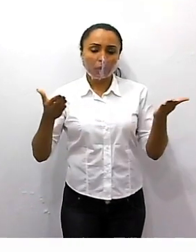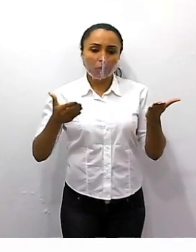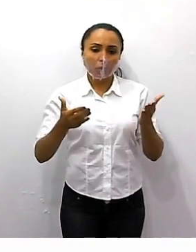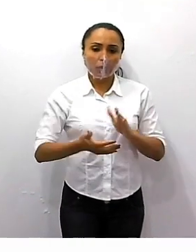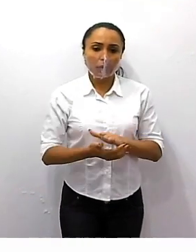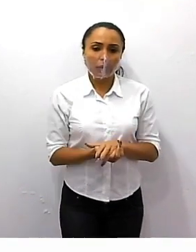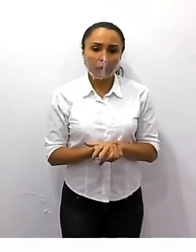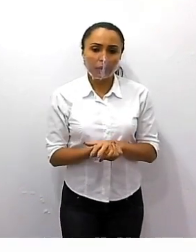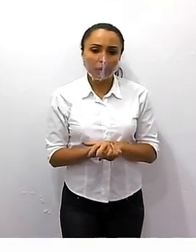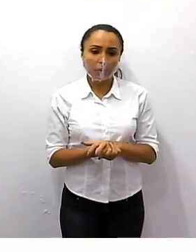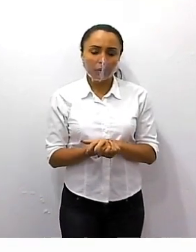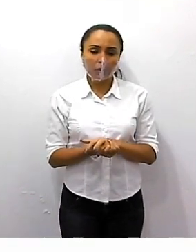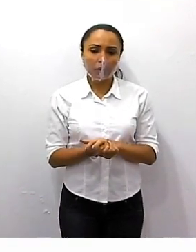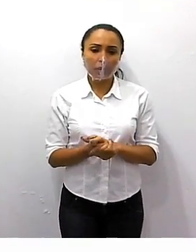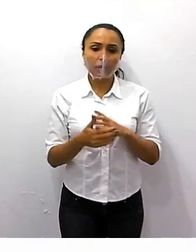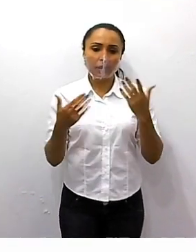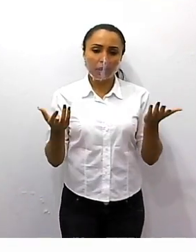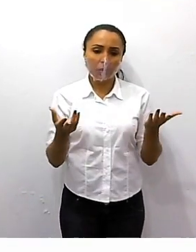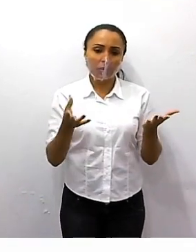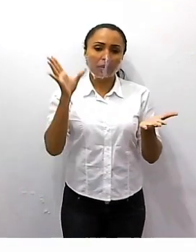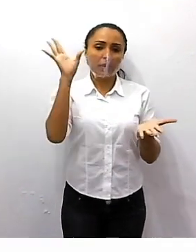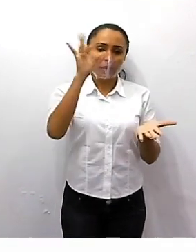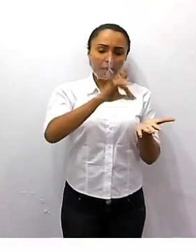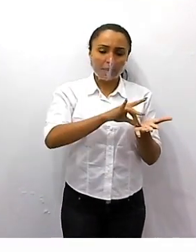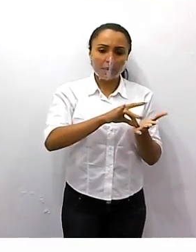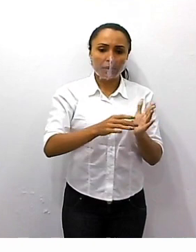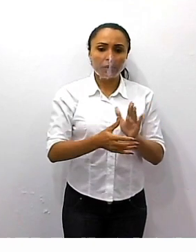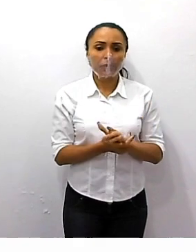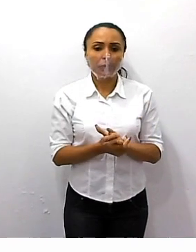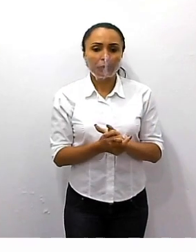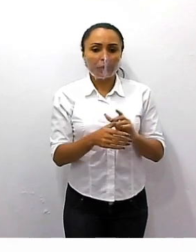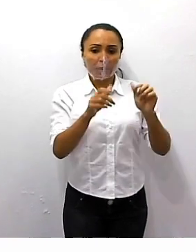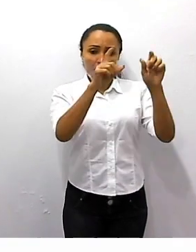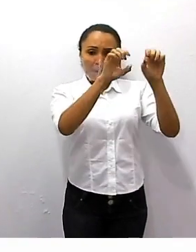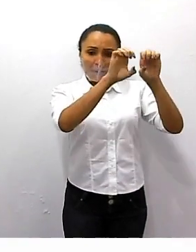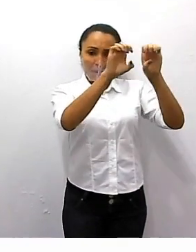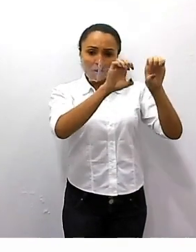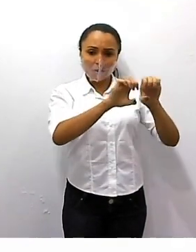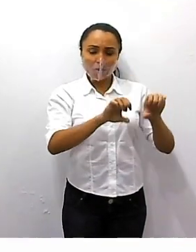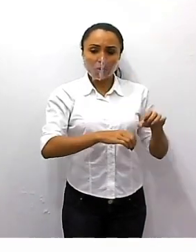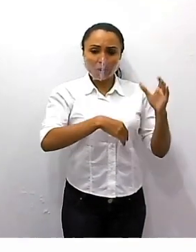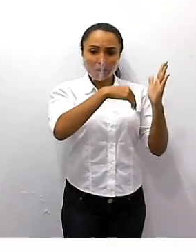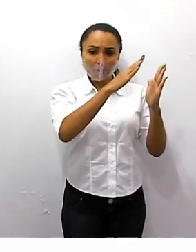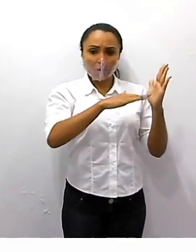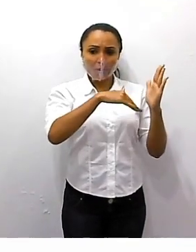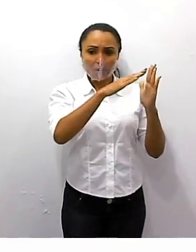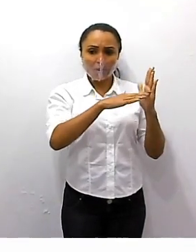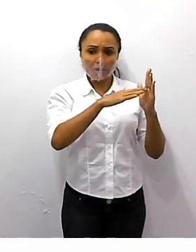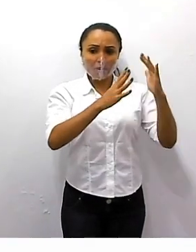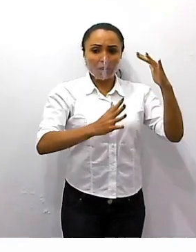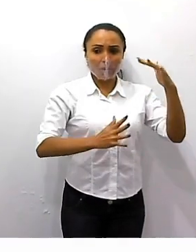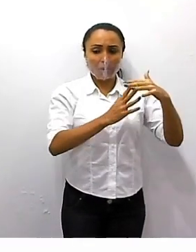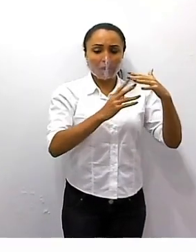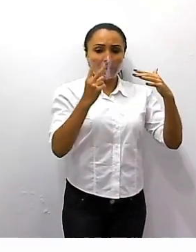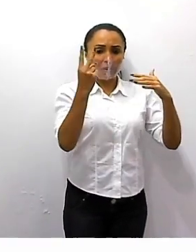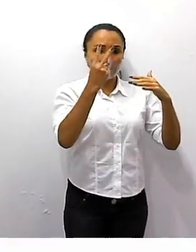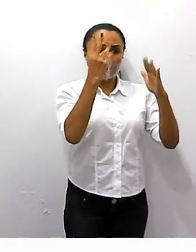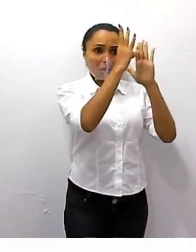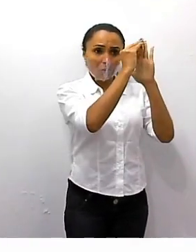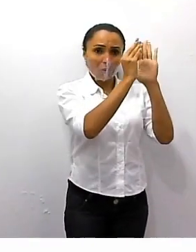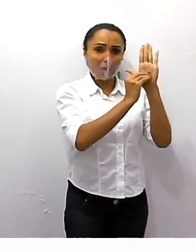de realismo, de realidade. Letra B, a escultura e a pintura tiveram seu apogeu com a valorização dos